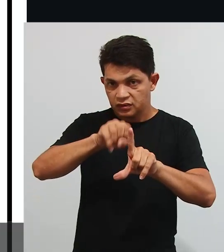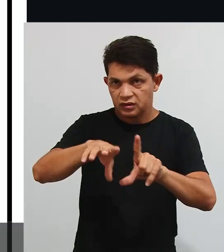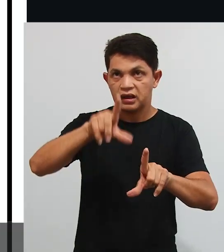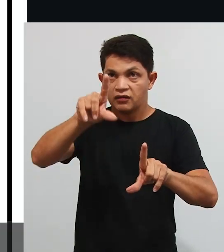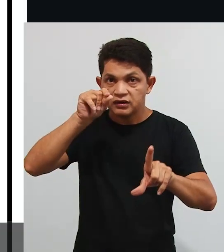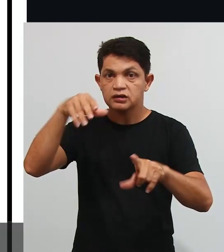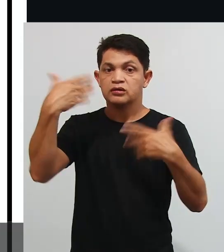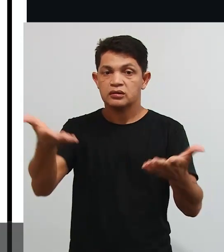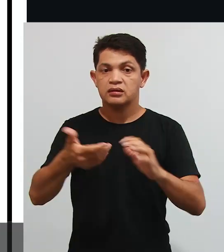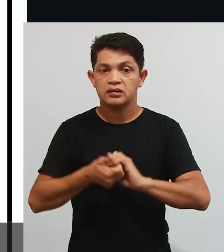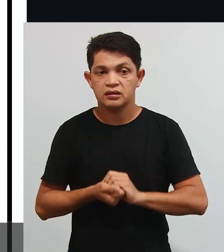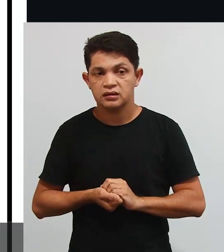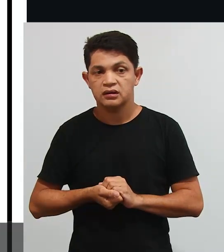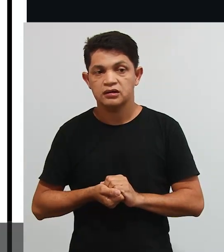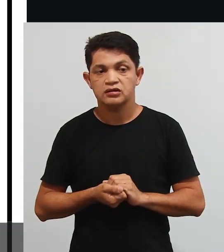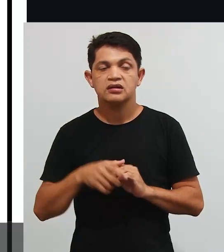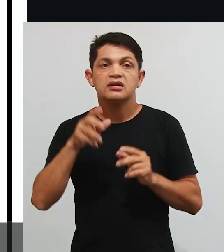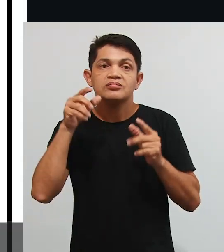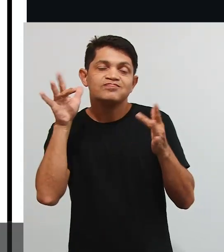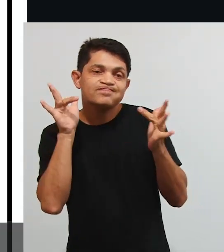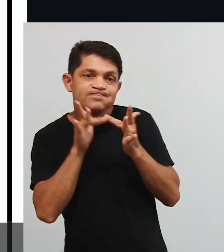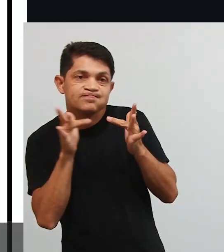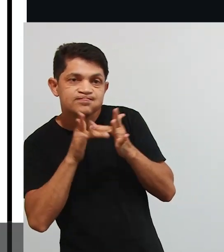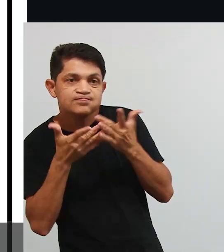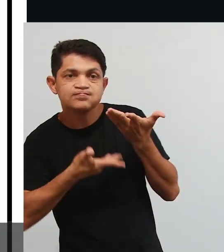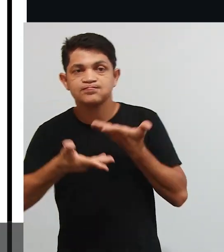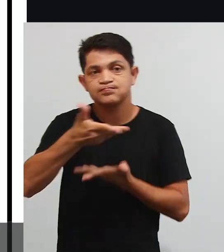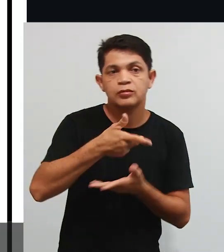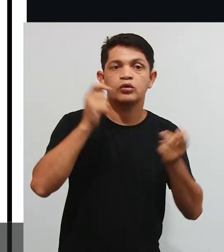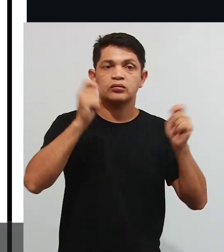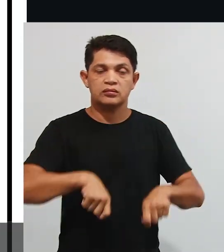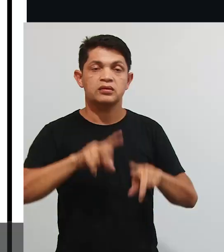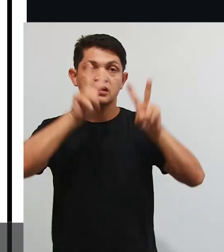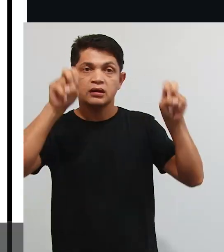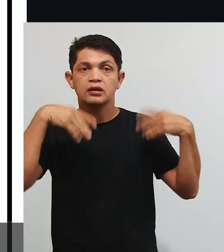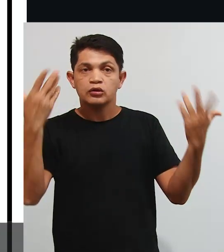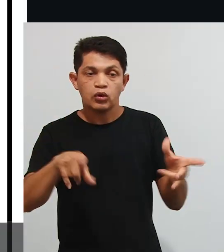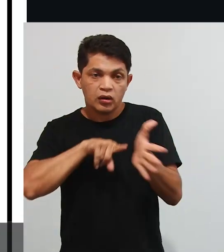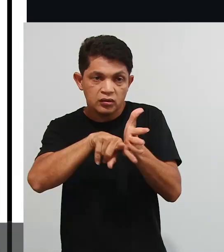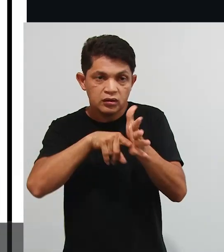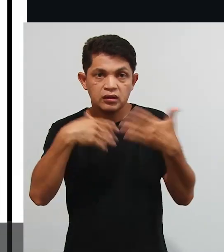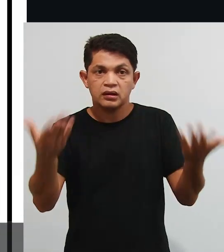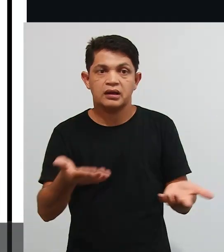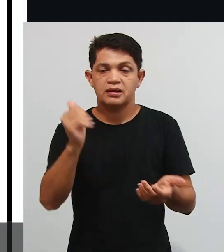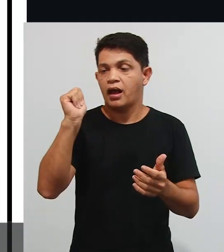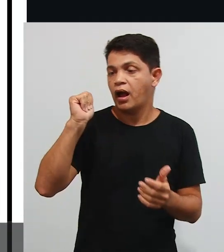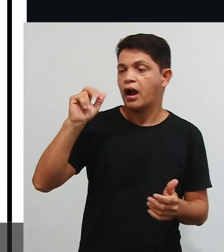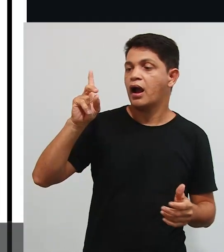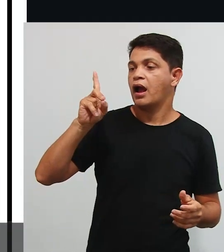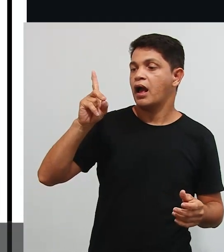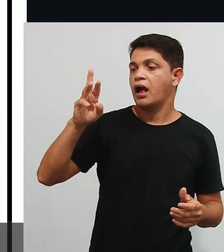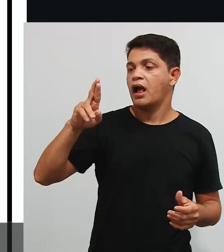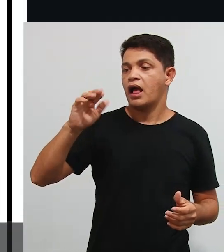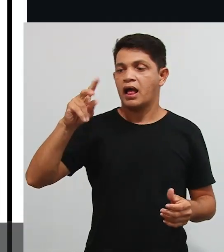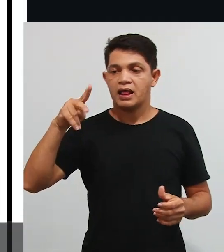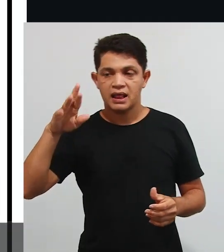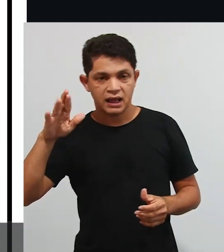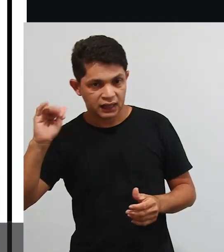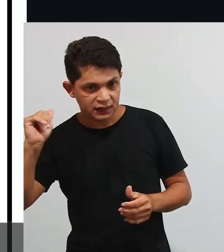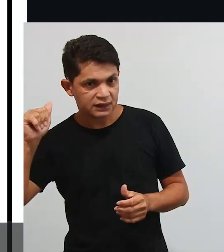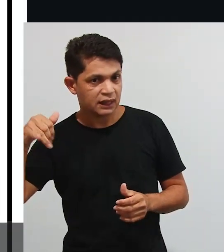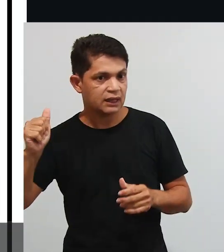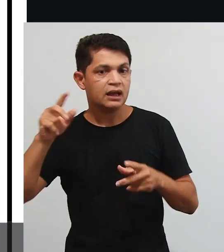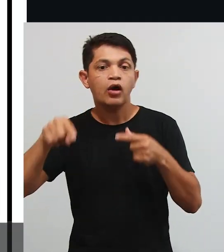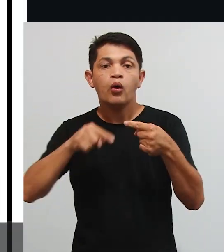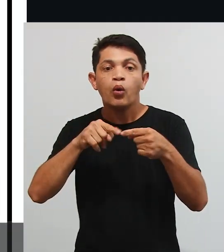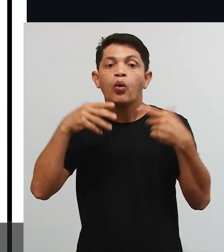seu orientador vai ser pela afinidade de temas que são pesquisados. No caso da Andréia, qual que é a área que ela